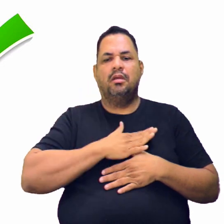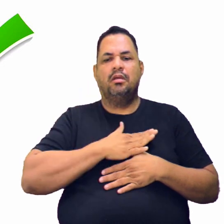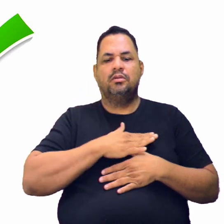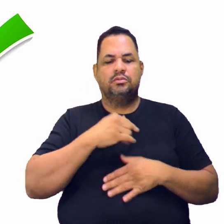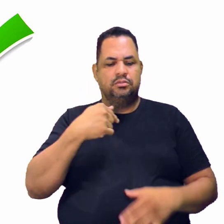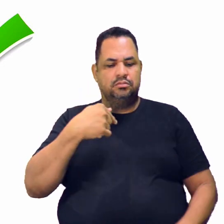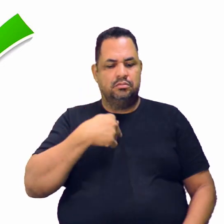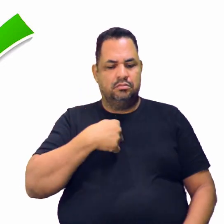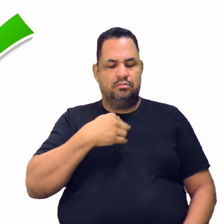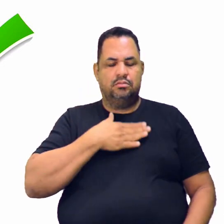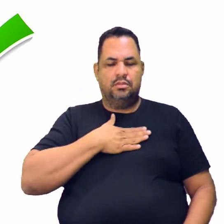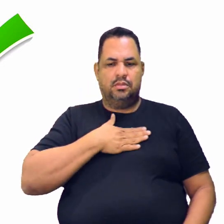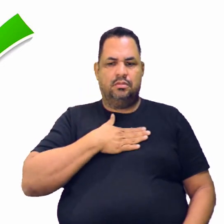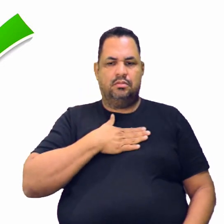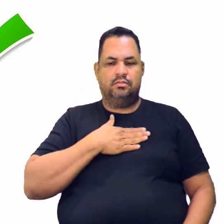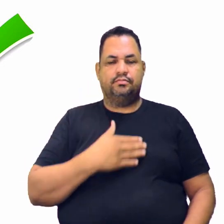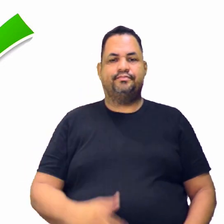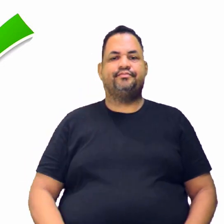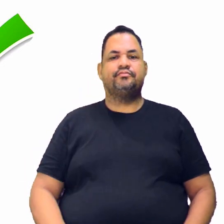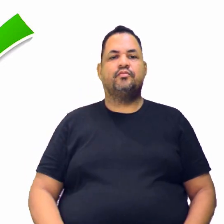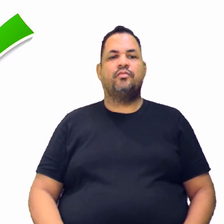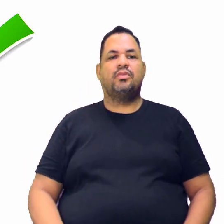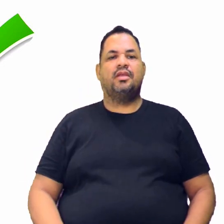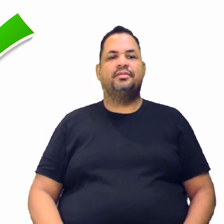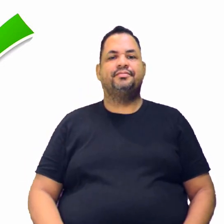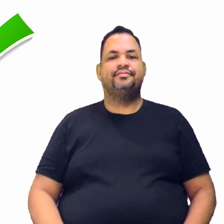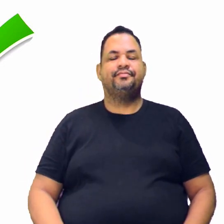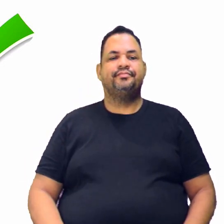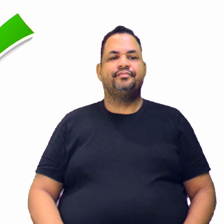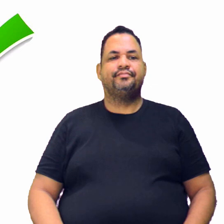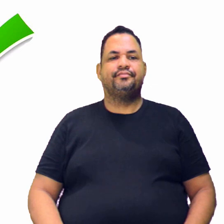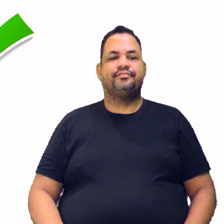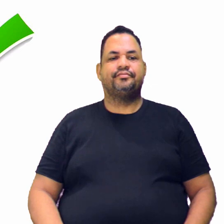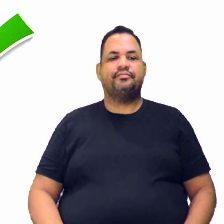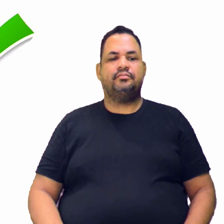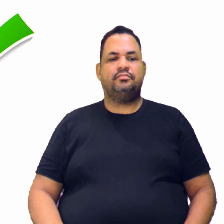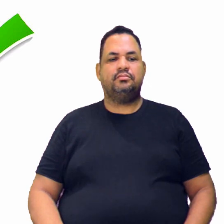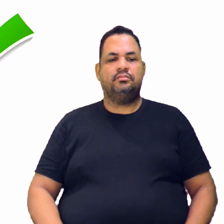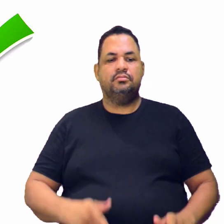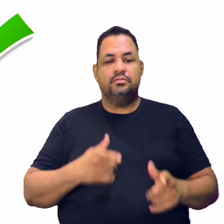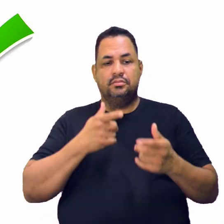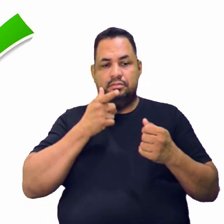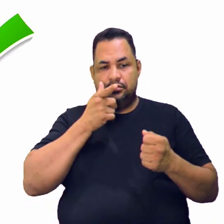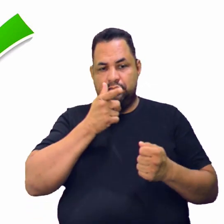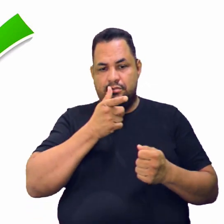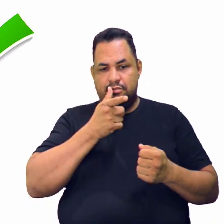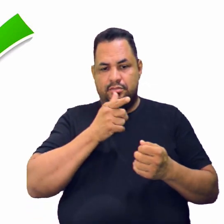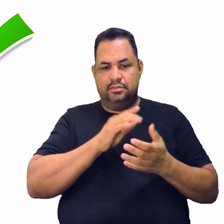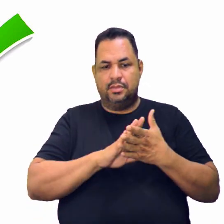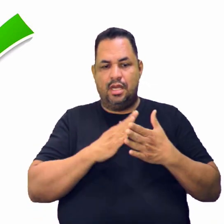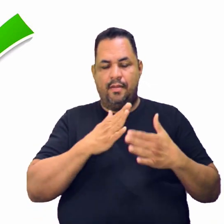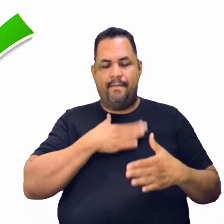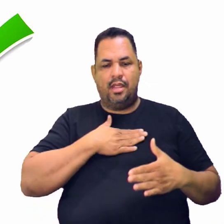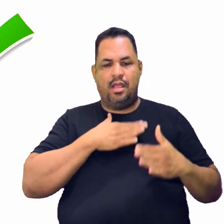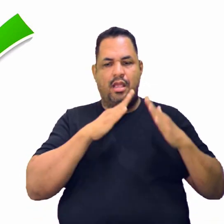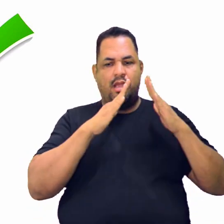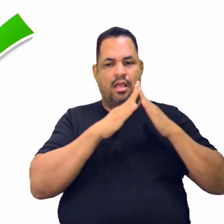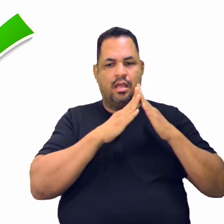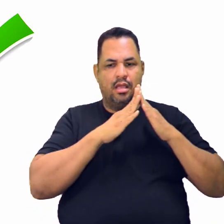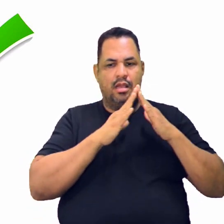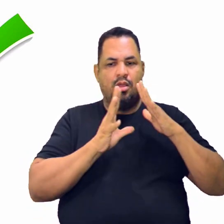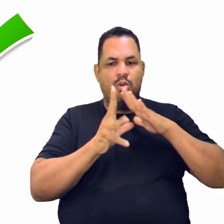terceira pessoa do plural. Aí vai, assaltaram a minha casa.